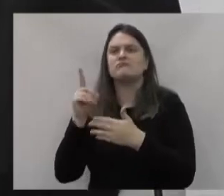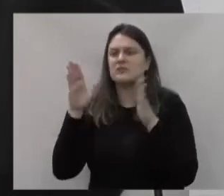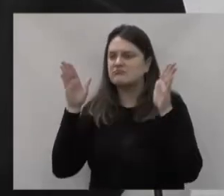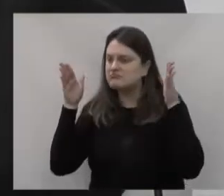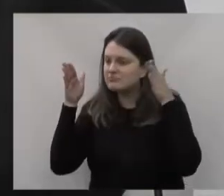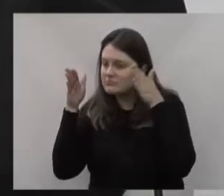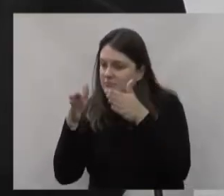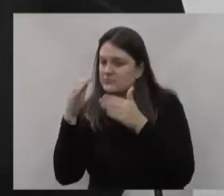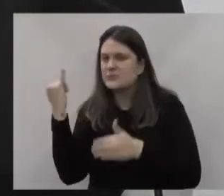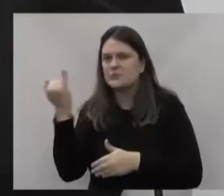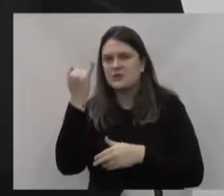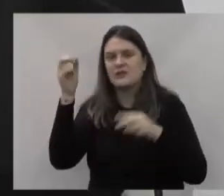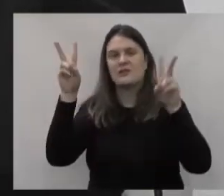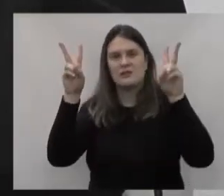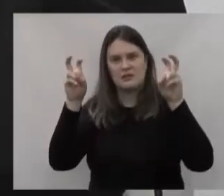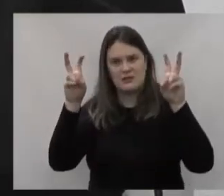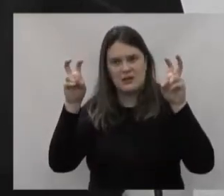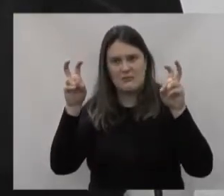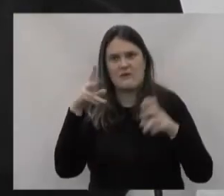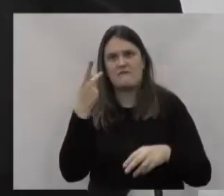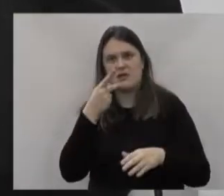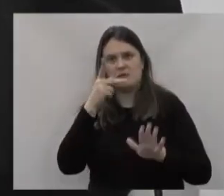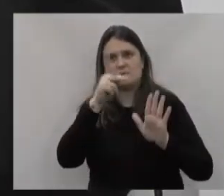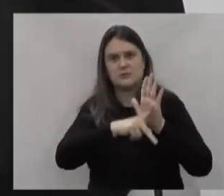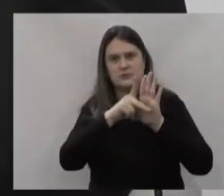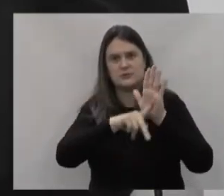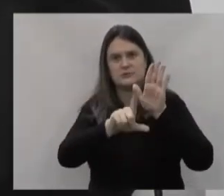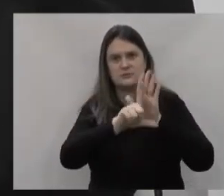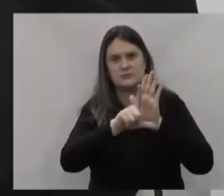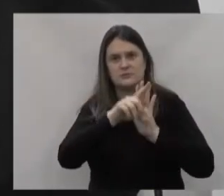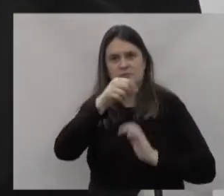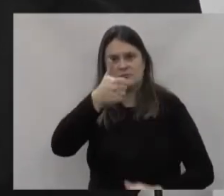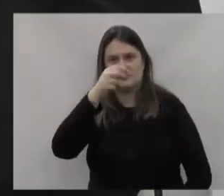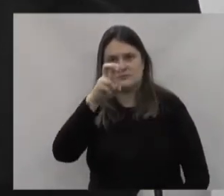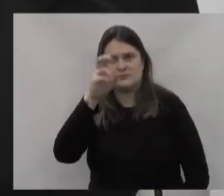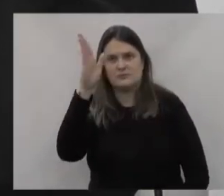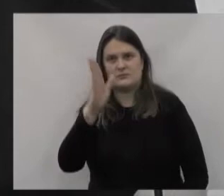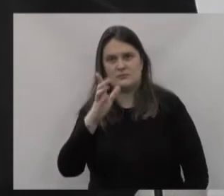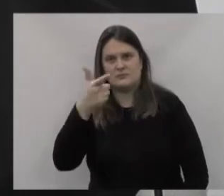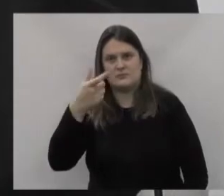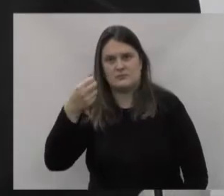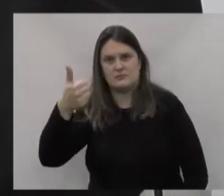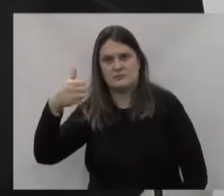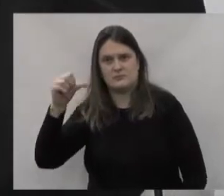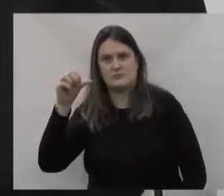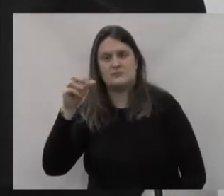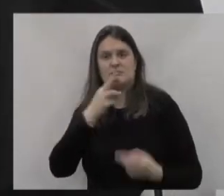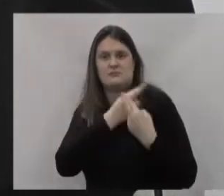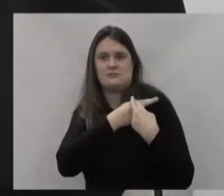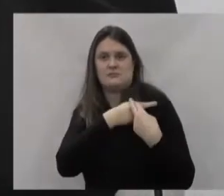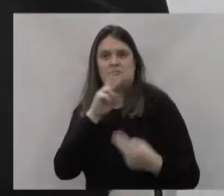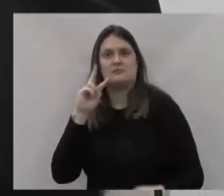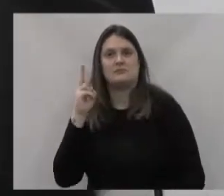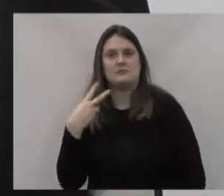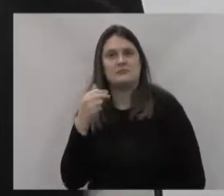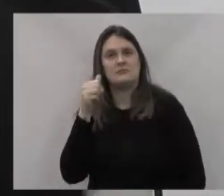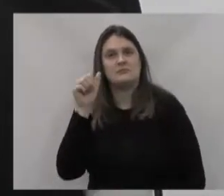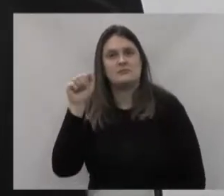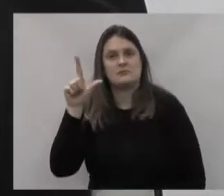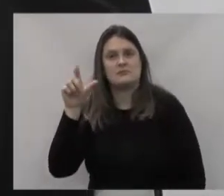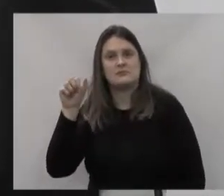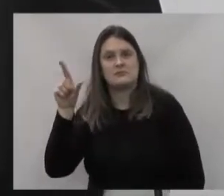né, o tema abordado hoje sobre o projeto de lei 15/2019 da vereadora Alandra a respeito da